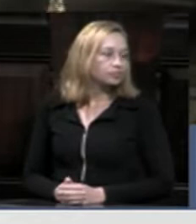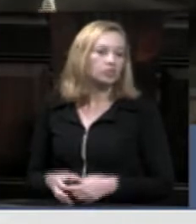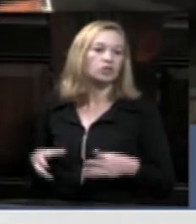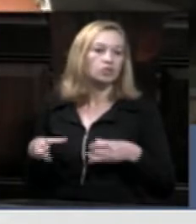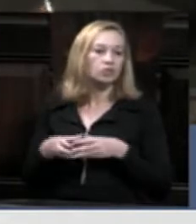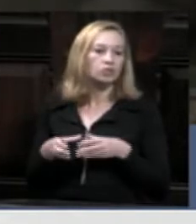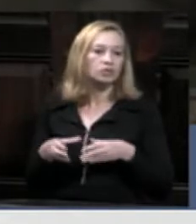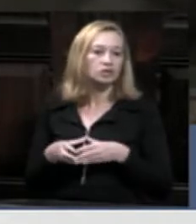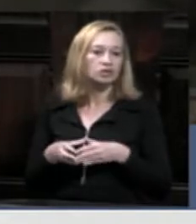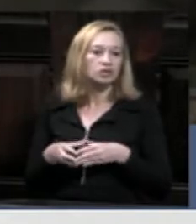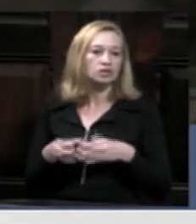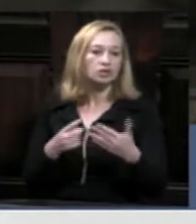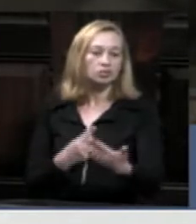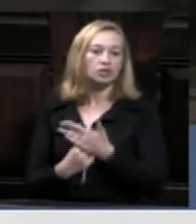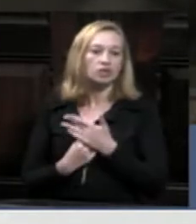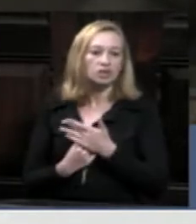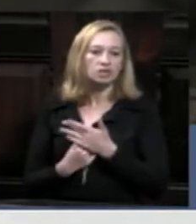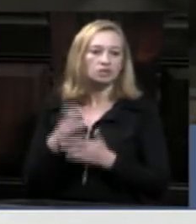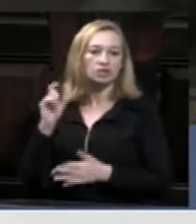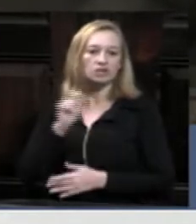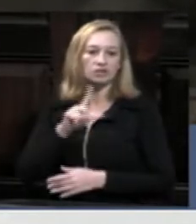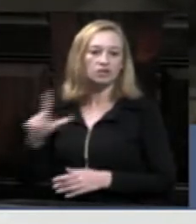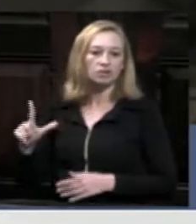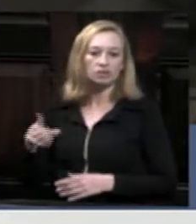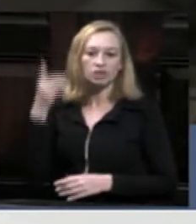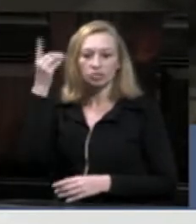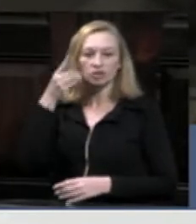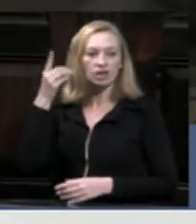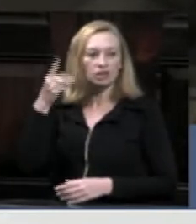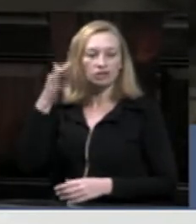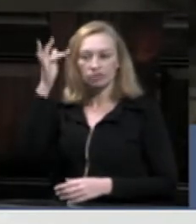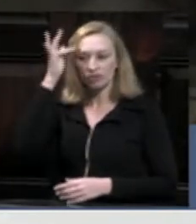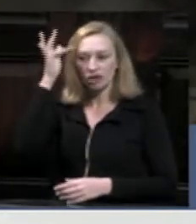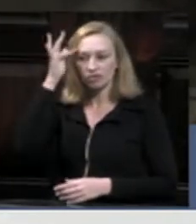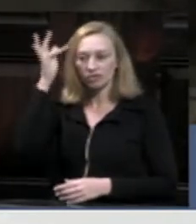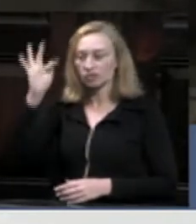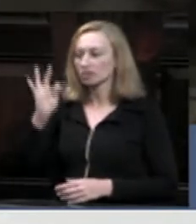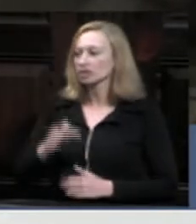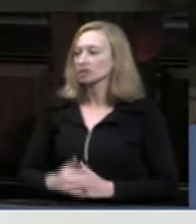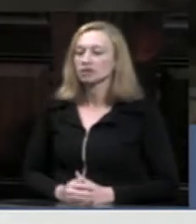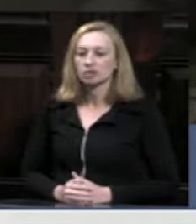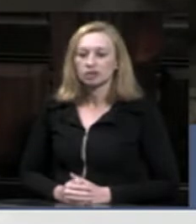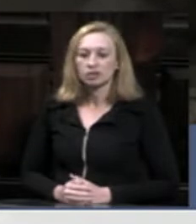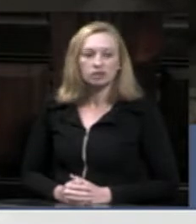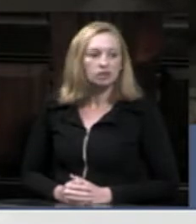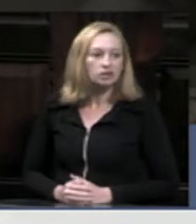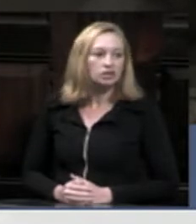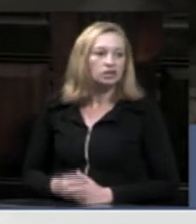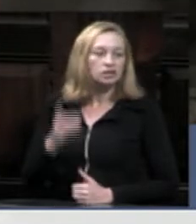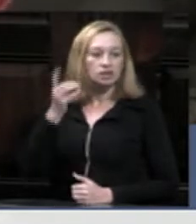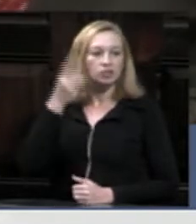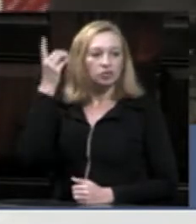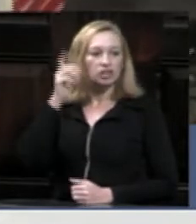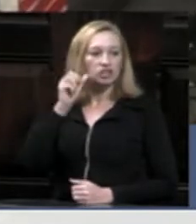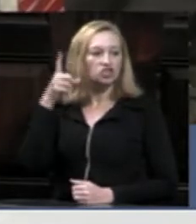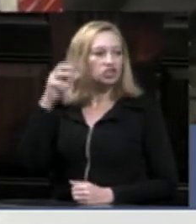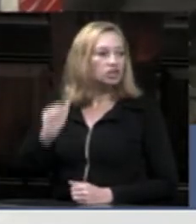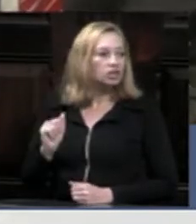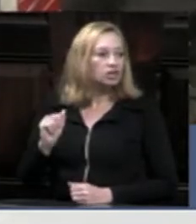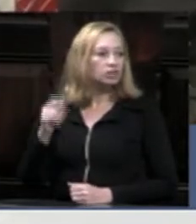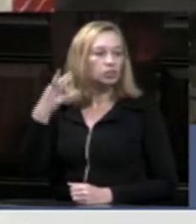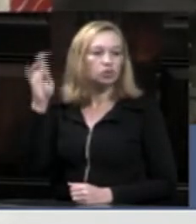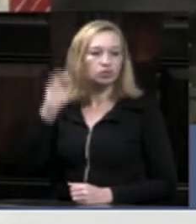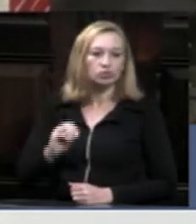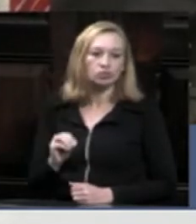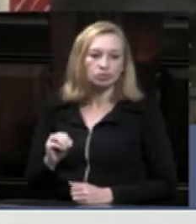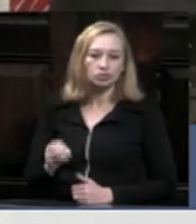Pela Comissão de Defesa Civil, deputado Flávio Bolsonaro. Deputado Dica. Deputado Bruno